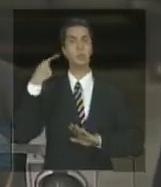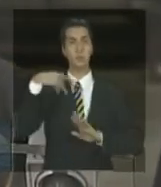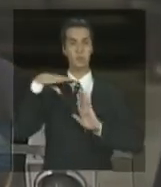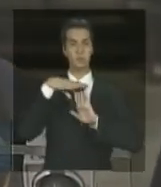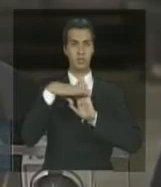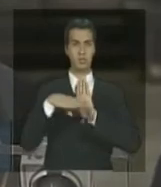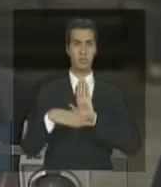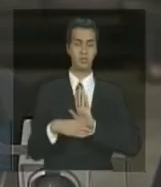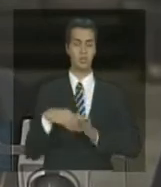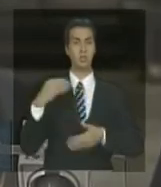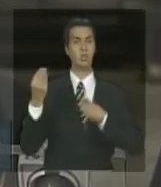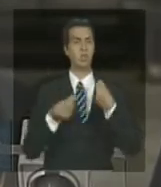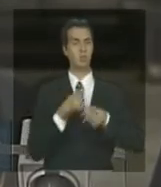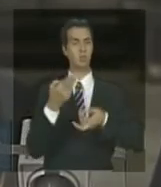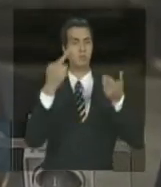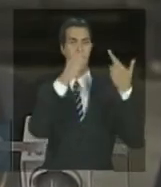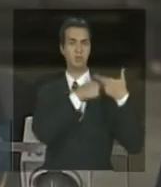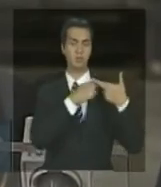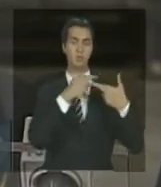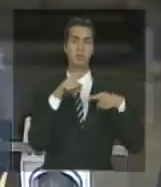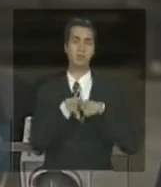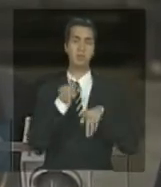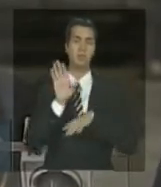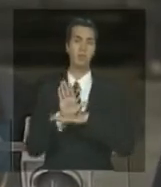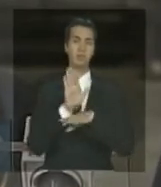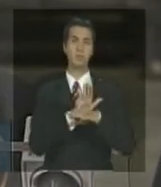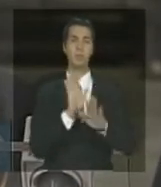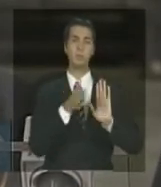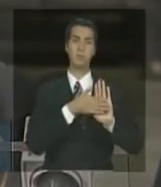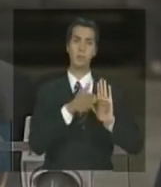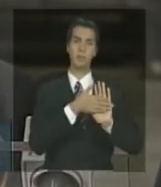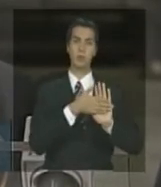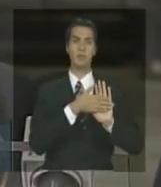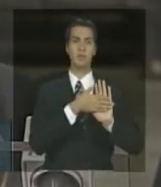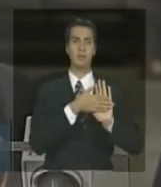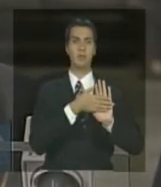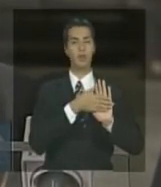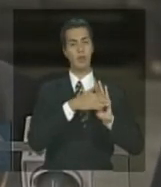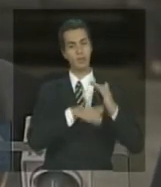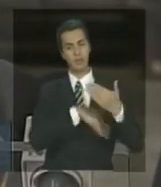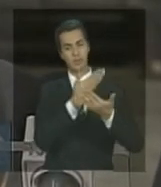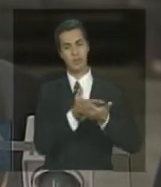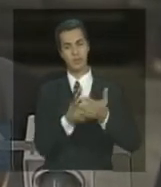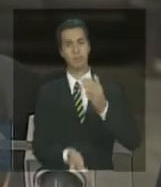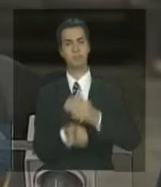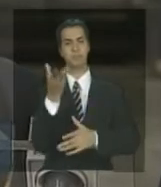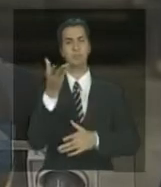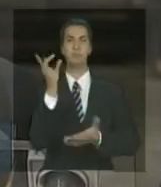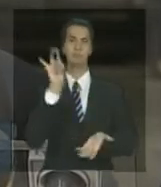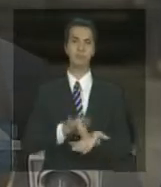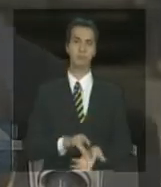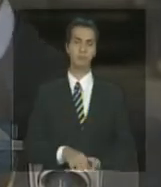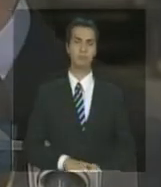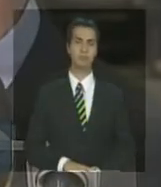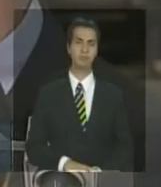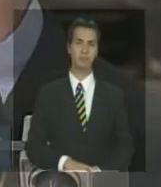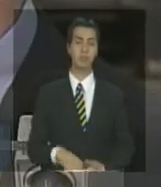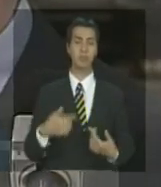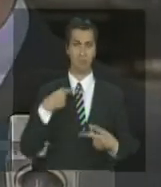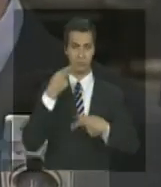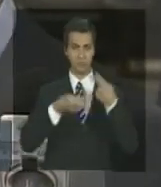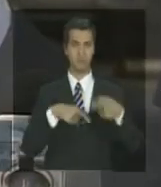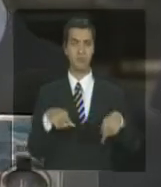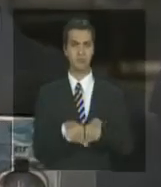que você viabiliza a transformação das propostas em resultados concretos. Eu mencionei também que